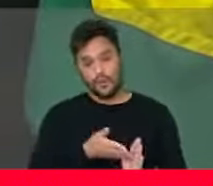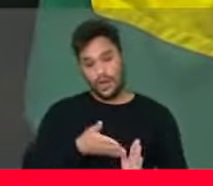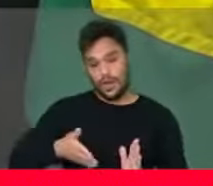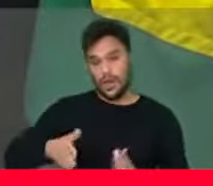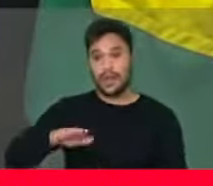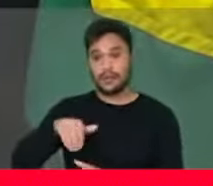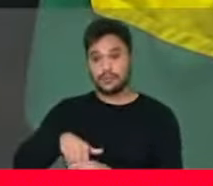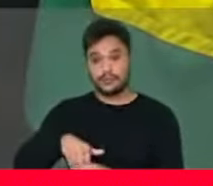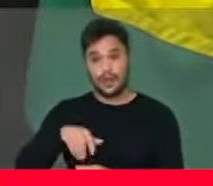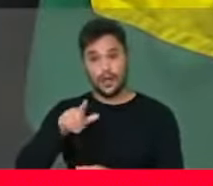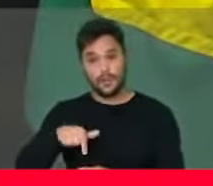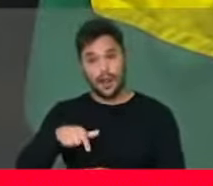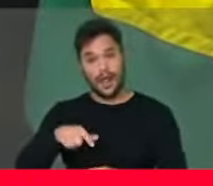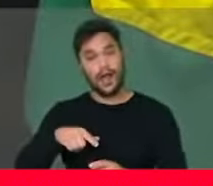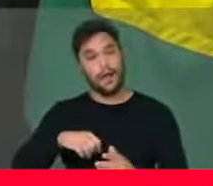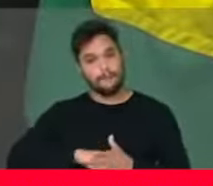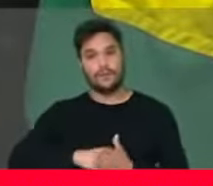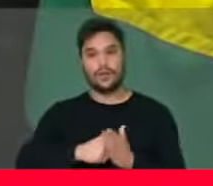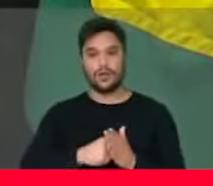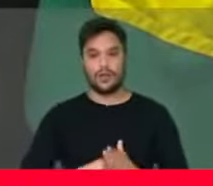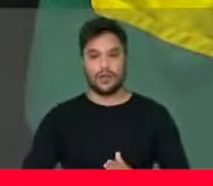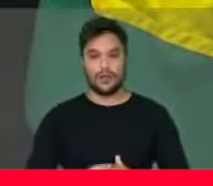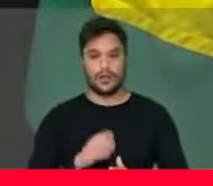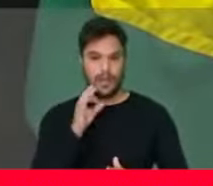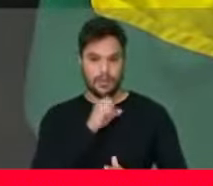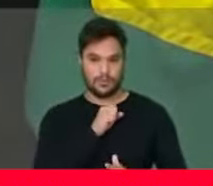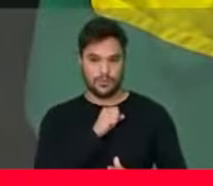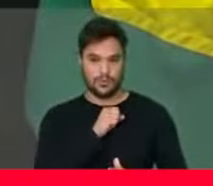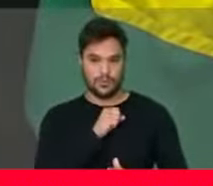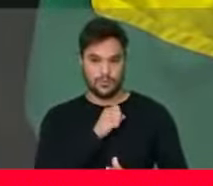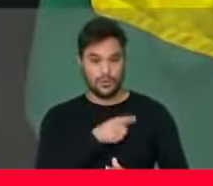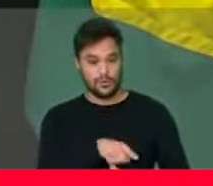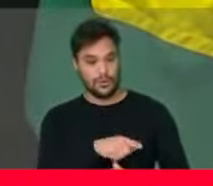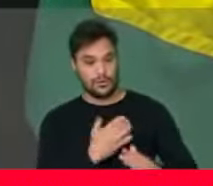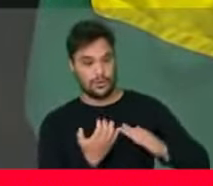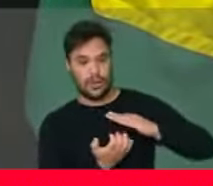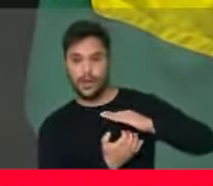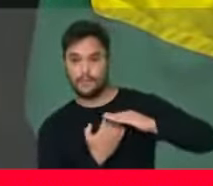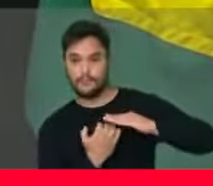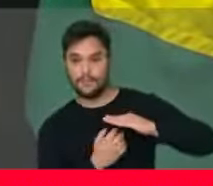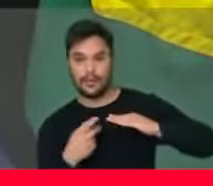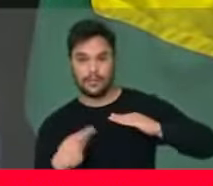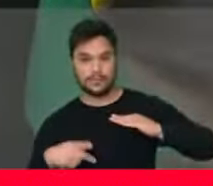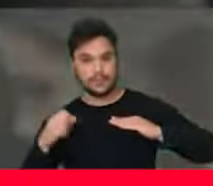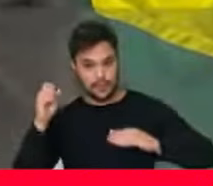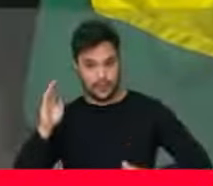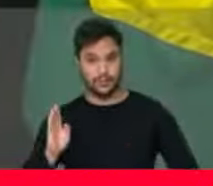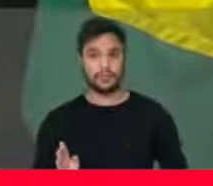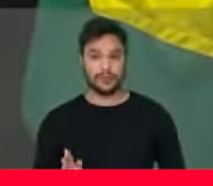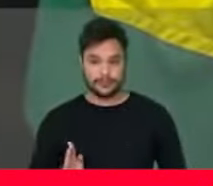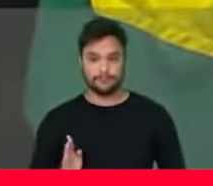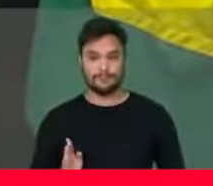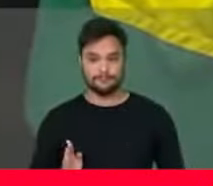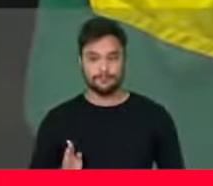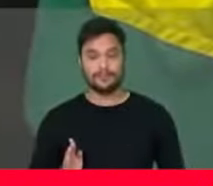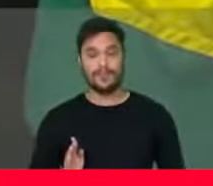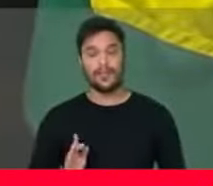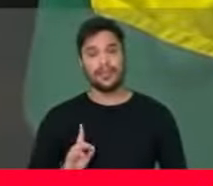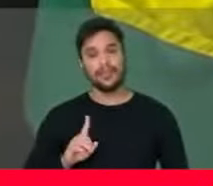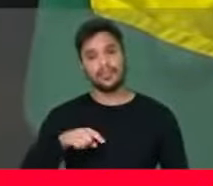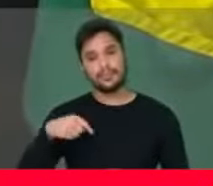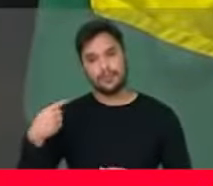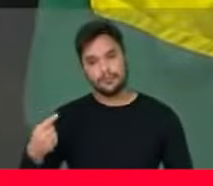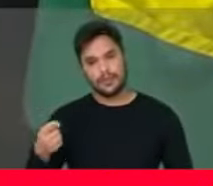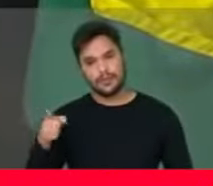motivo para imediato bloqueio da empresa e das suas atividades no Brasil. Depois, confundiu